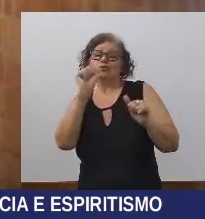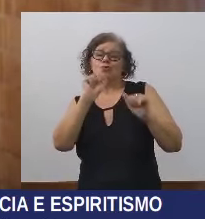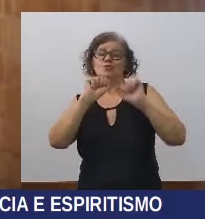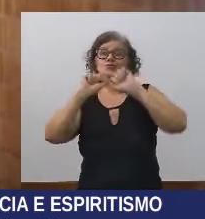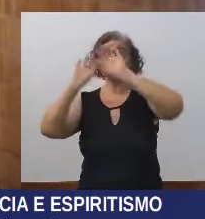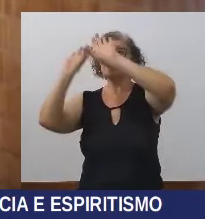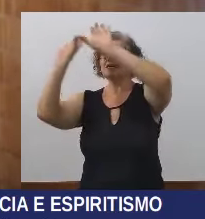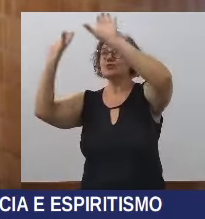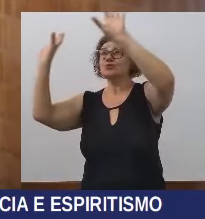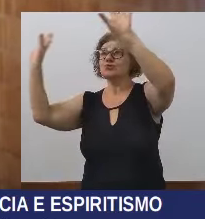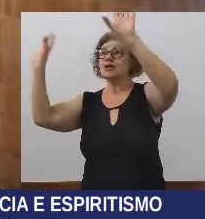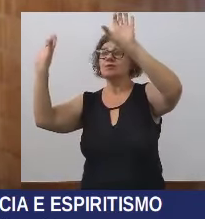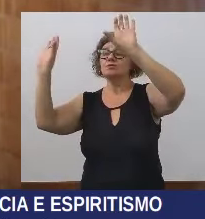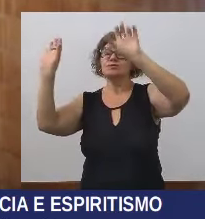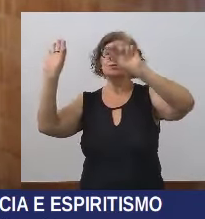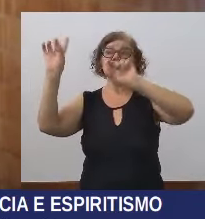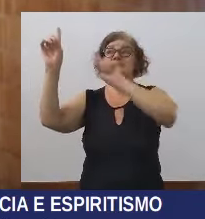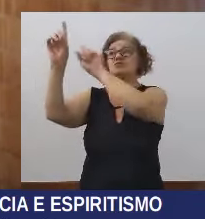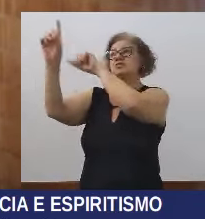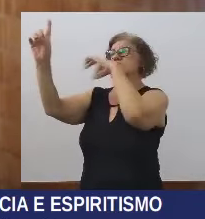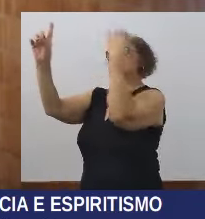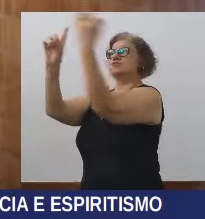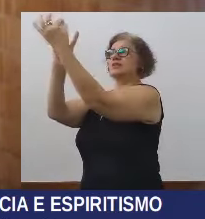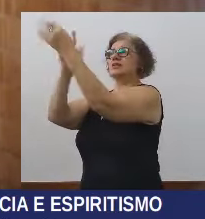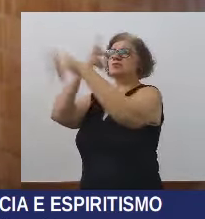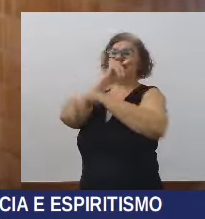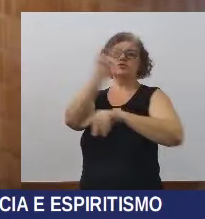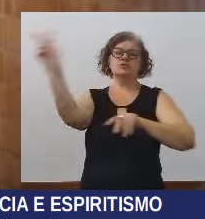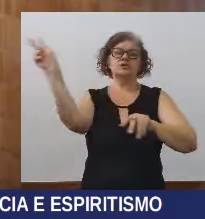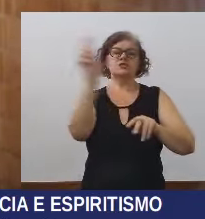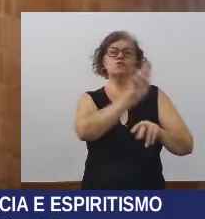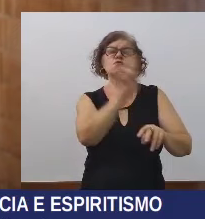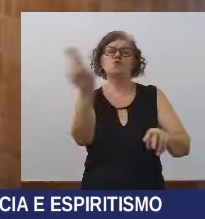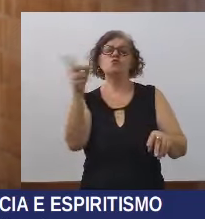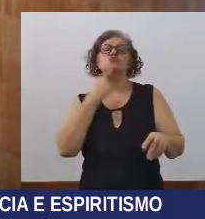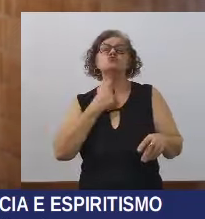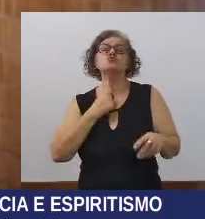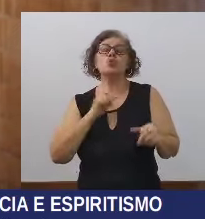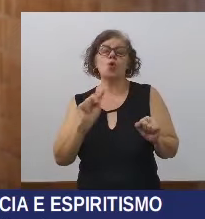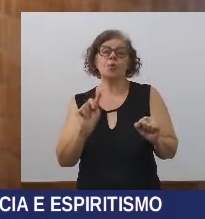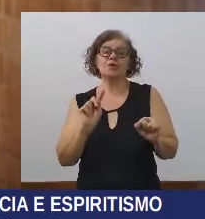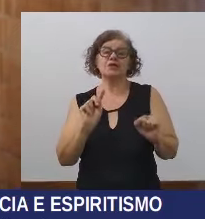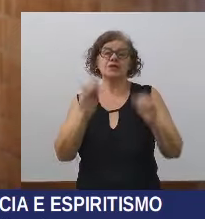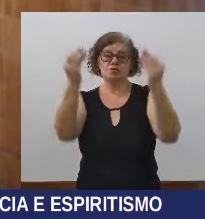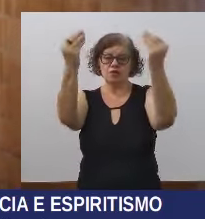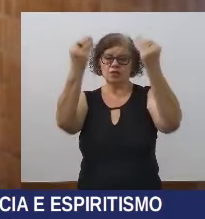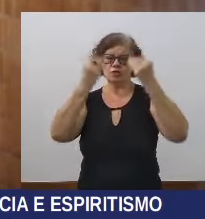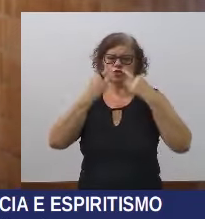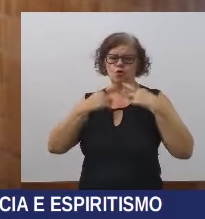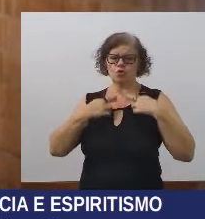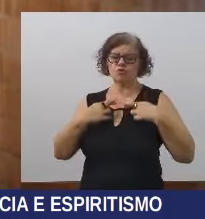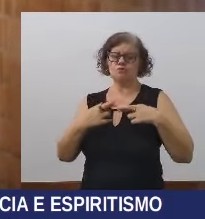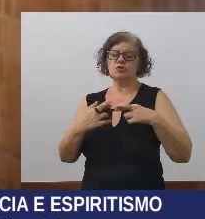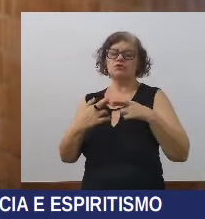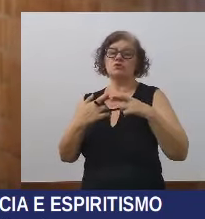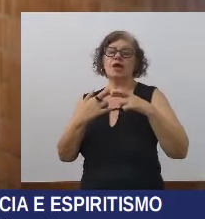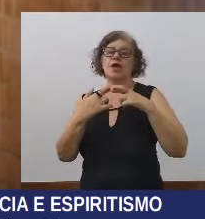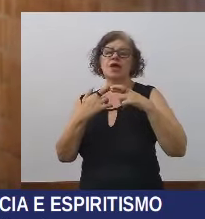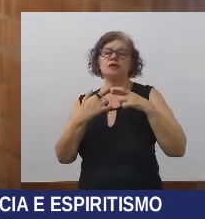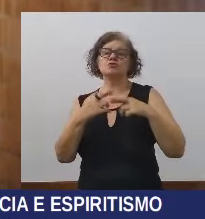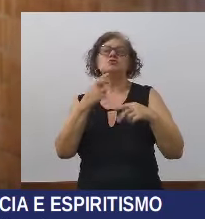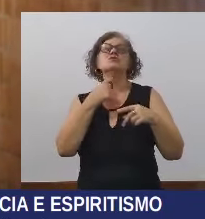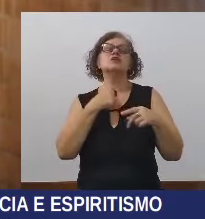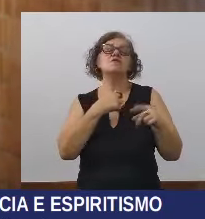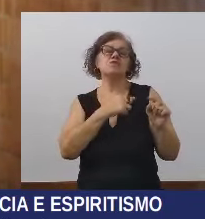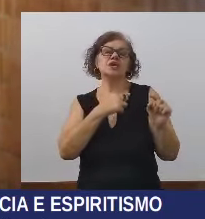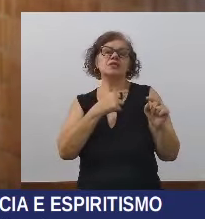Pai nosso que estais nos céus, santificado seja o vosso nome. Venha a nós o